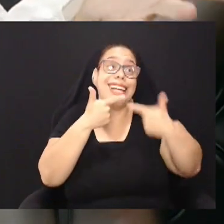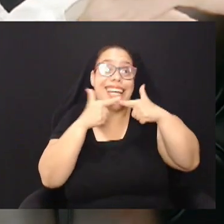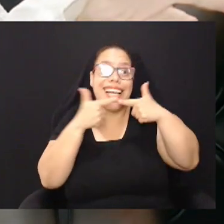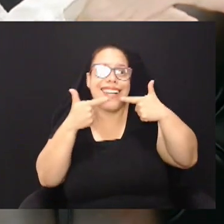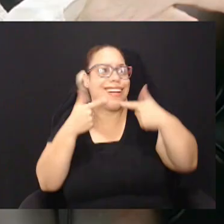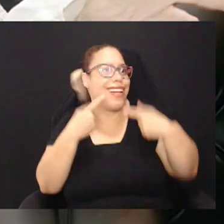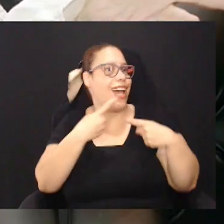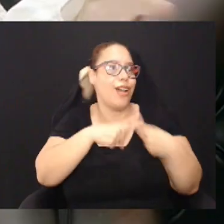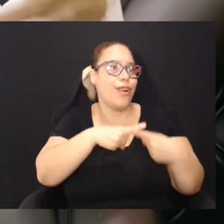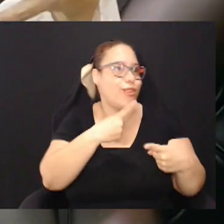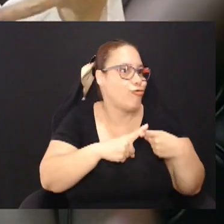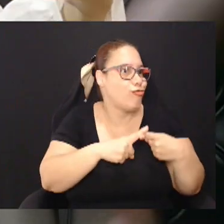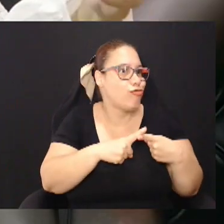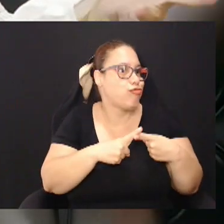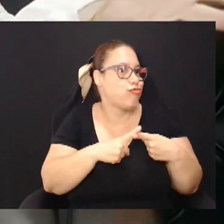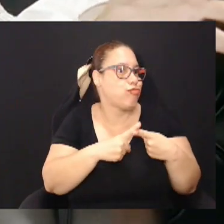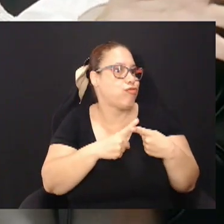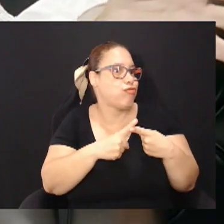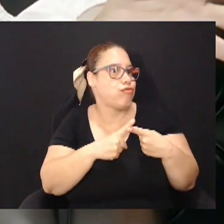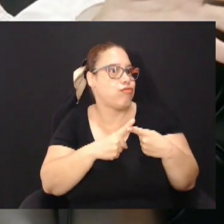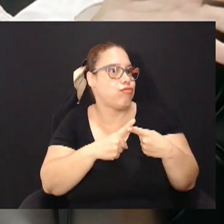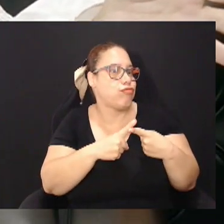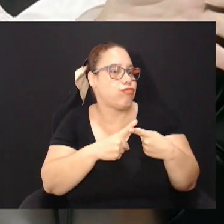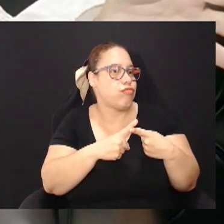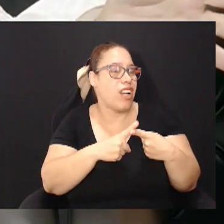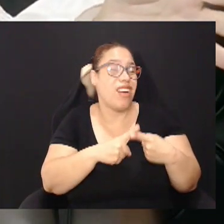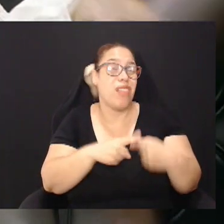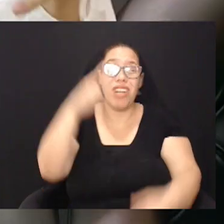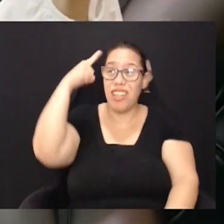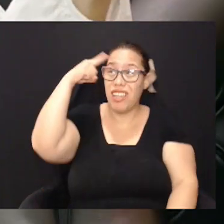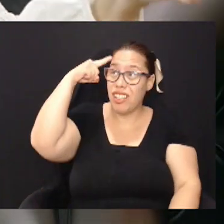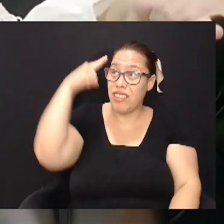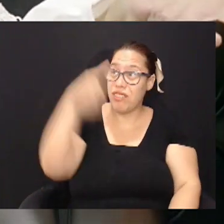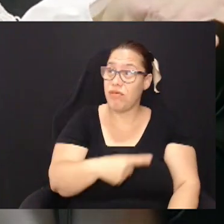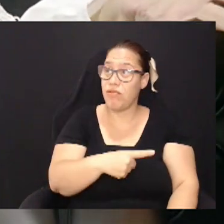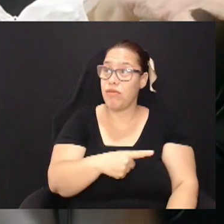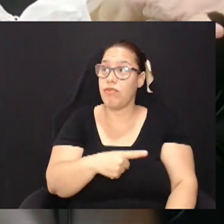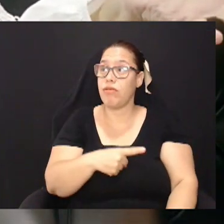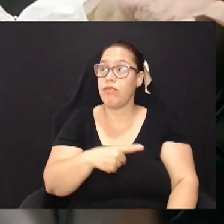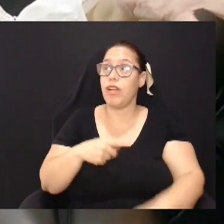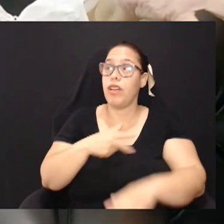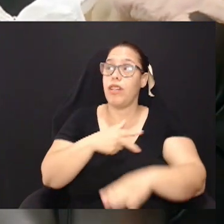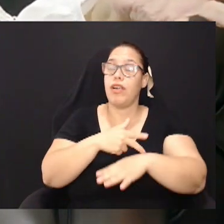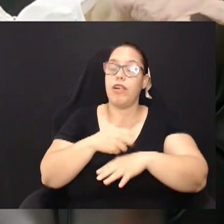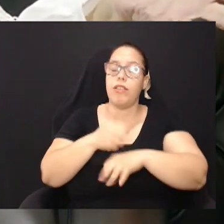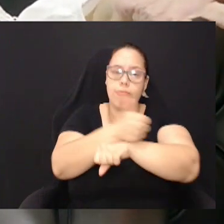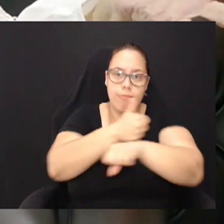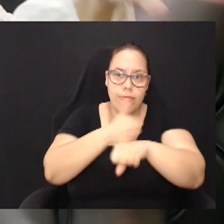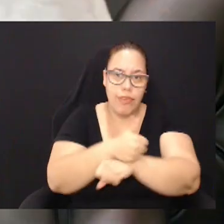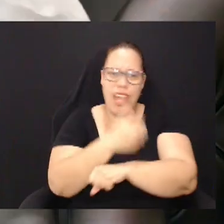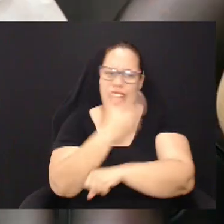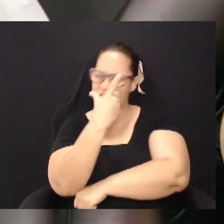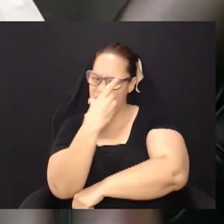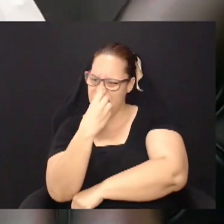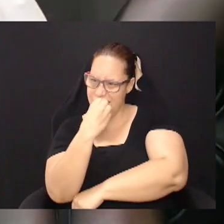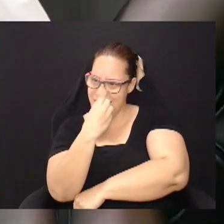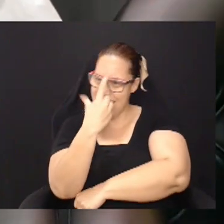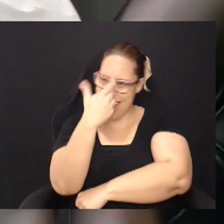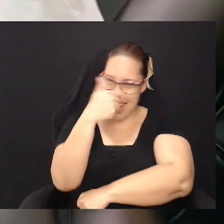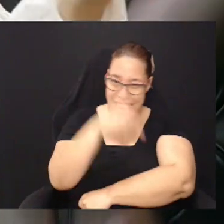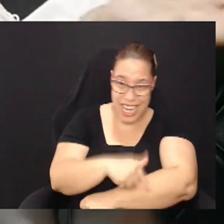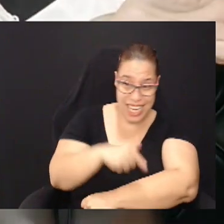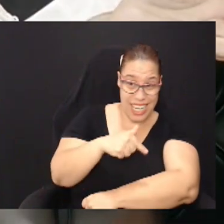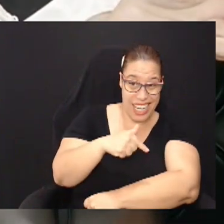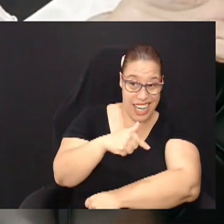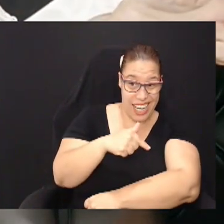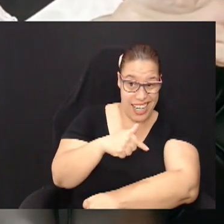quando eu estava para decidir a minha carreira, né, lá nos meus 16, 17 anos, eu queria fazer